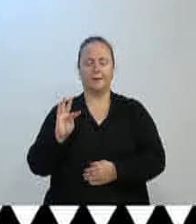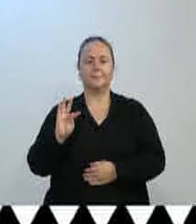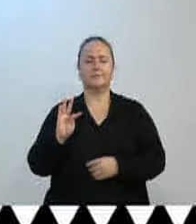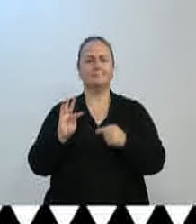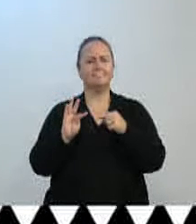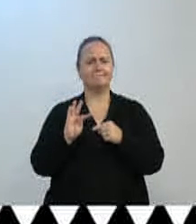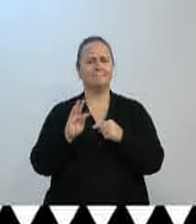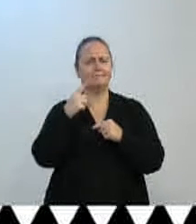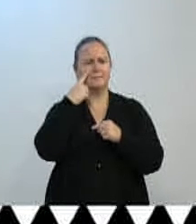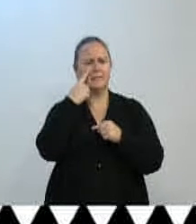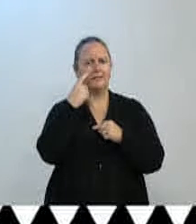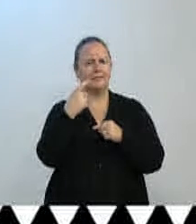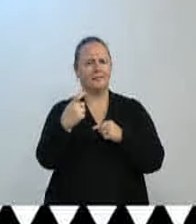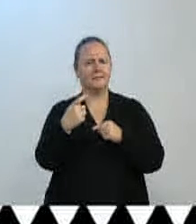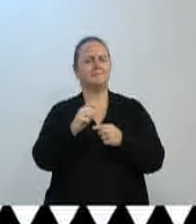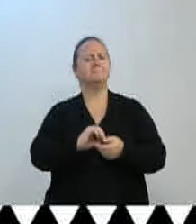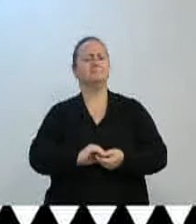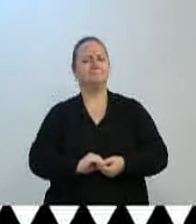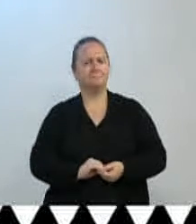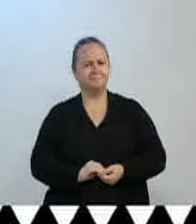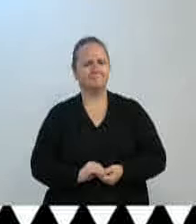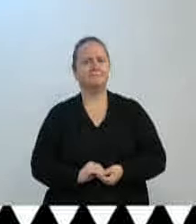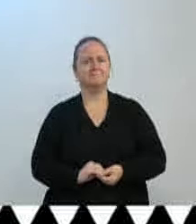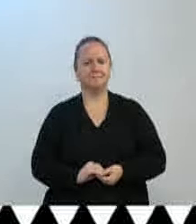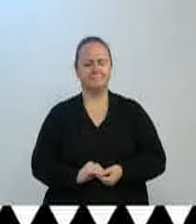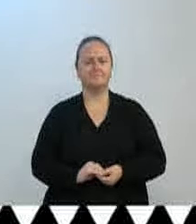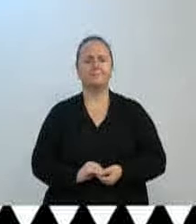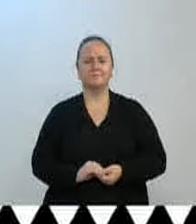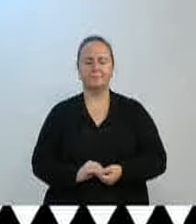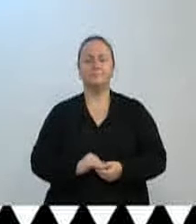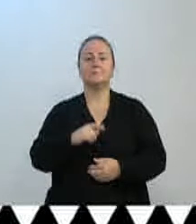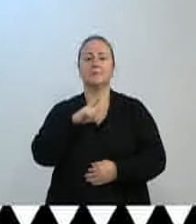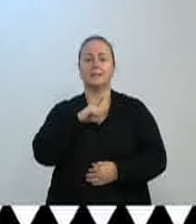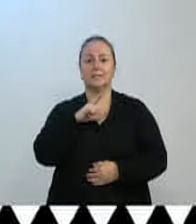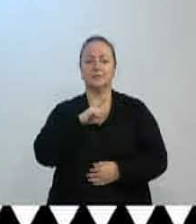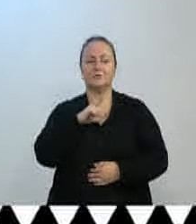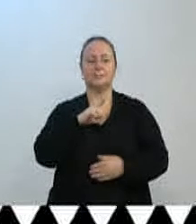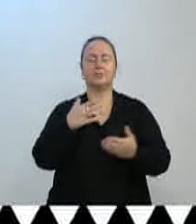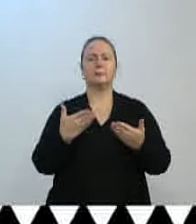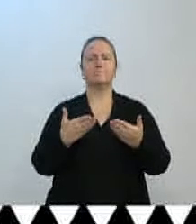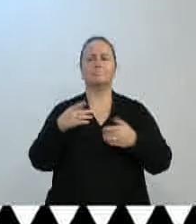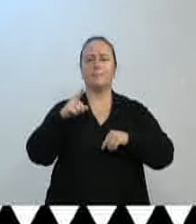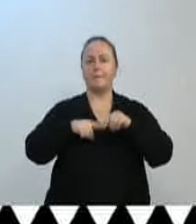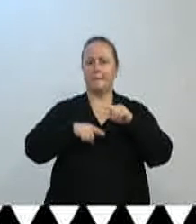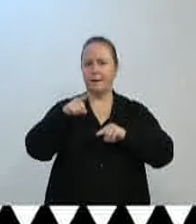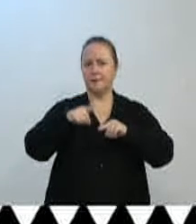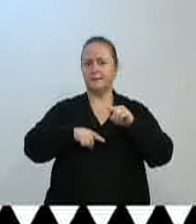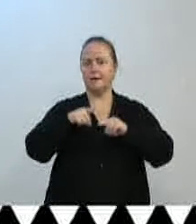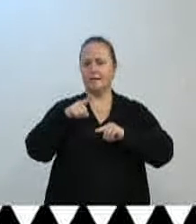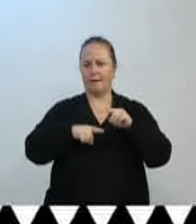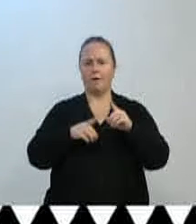porque tinha... ele vendia desde material didático,